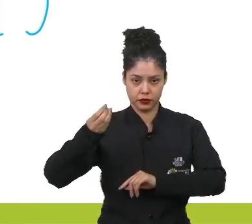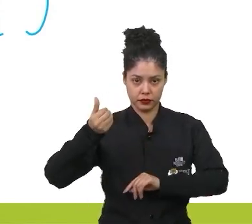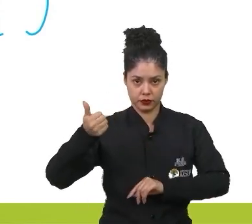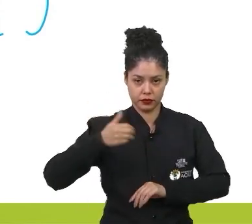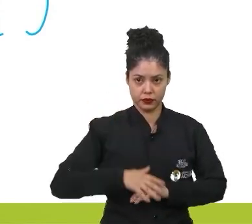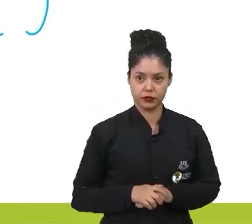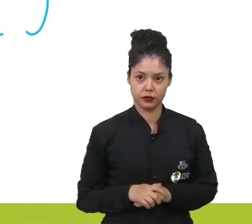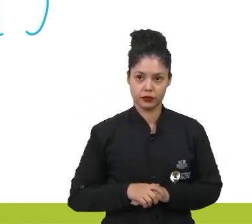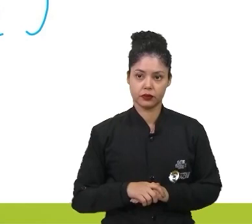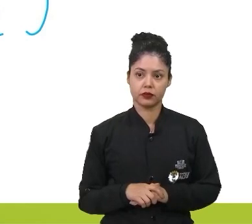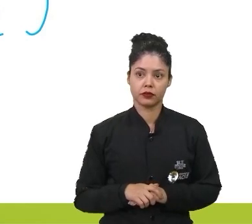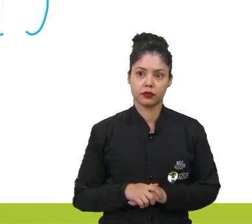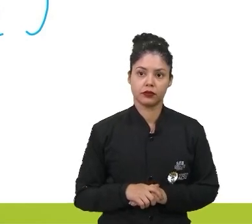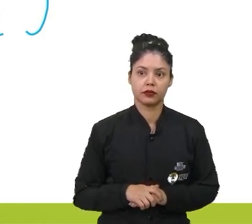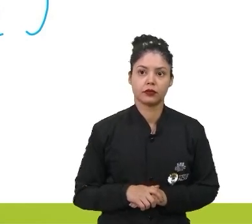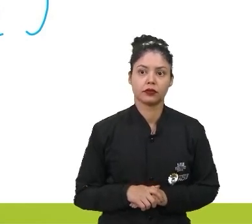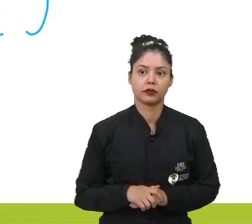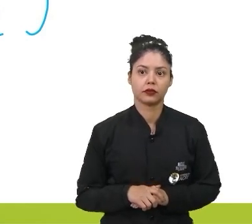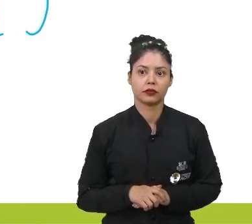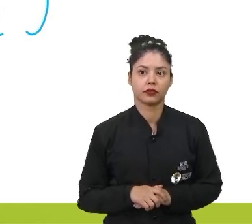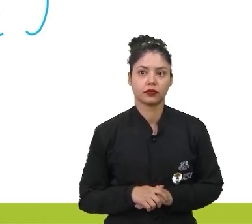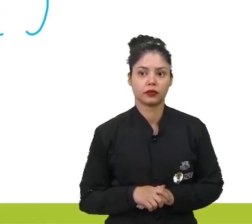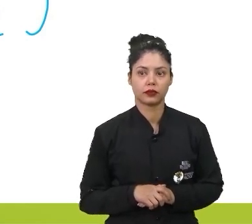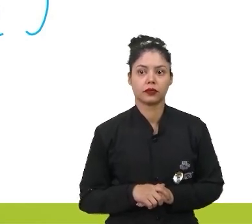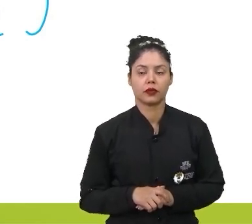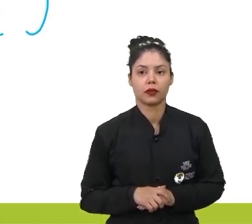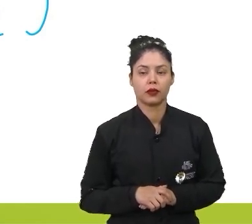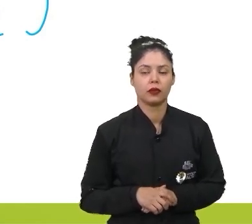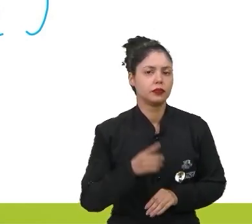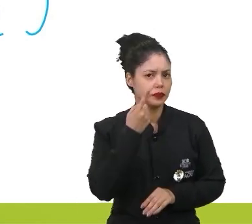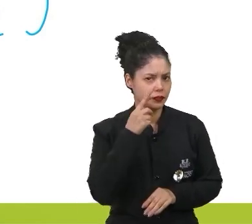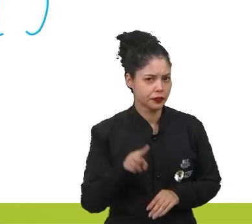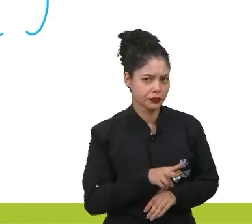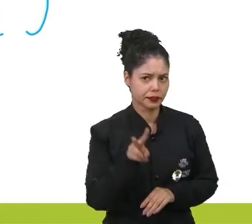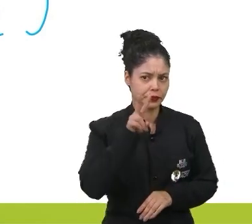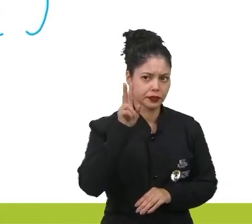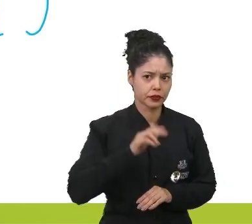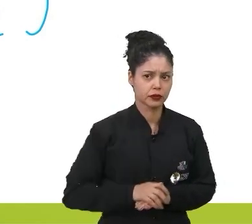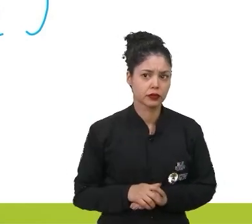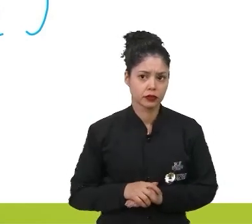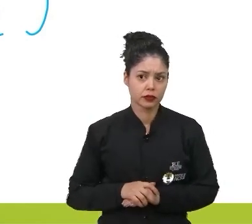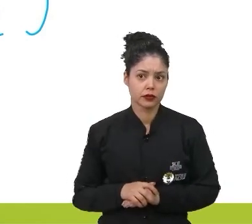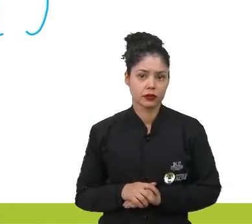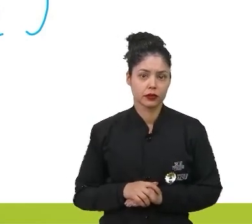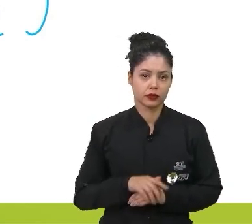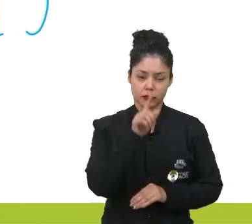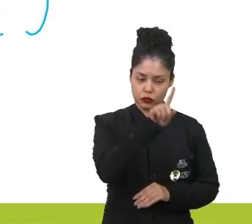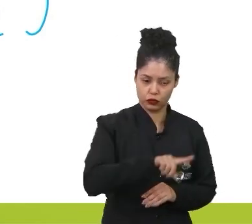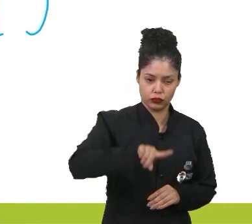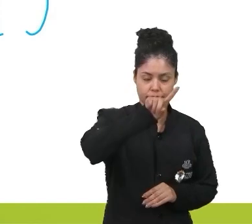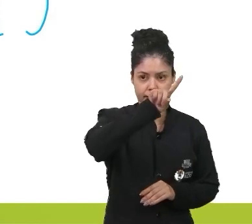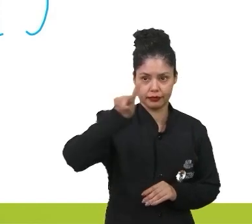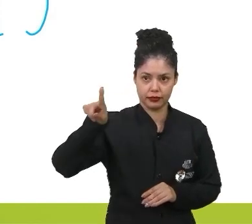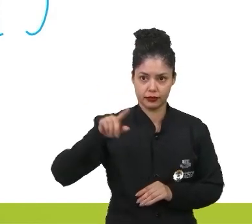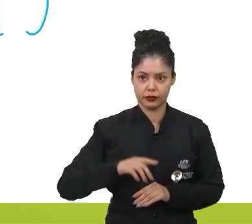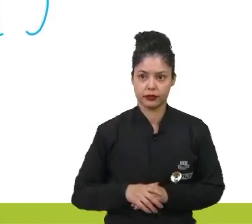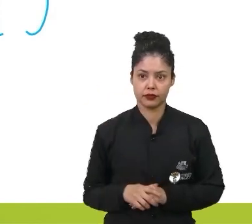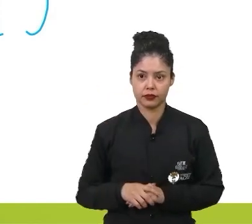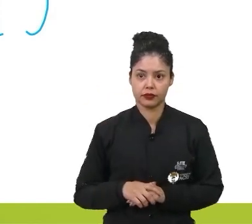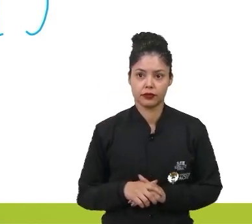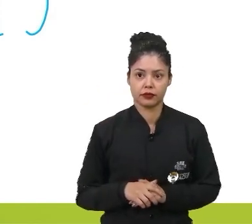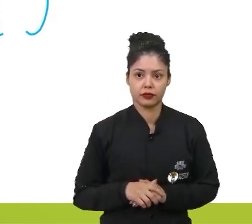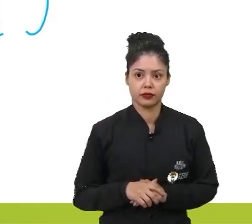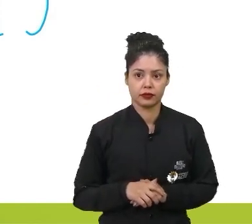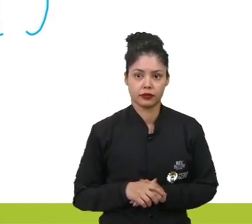361. Tá bom? Vou apagadinho aqui. Tá vendo esse valor de potência aqui, ó? Ele vai como raiz. Se eu puxar um pouquinho para cá, gente,